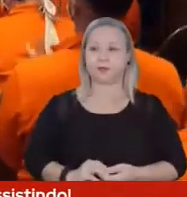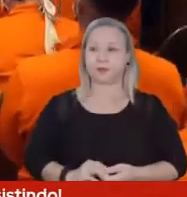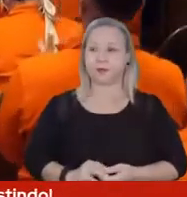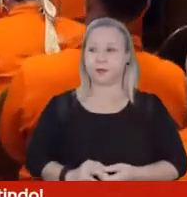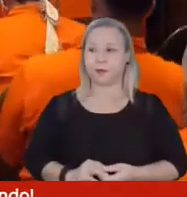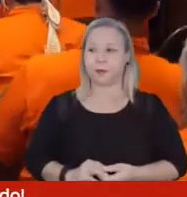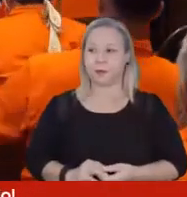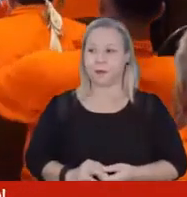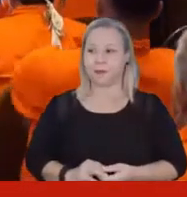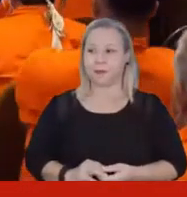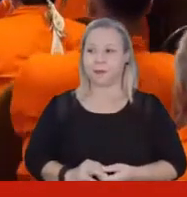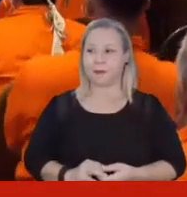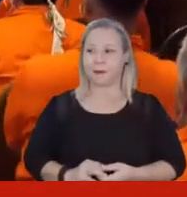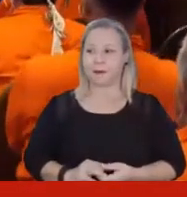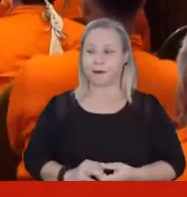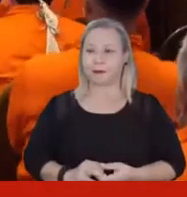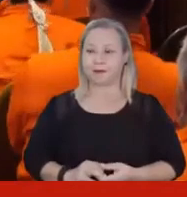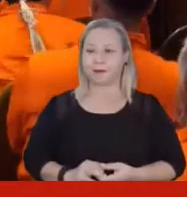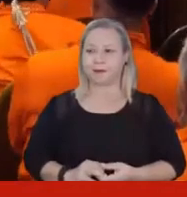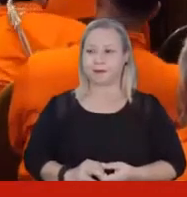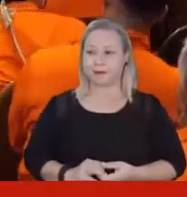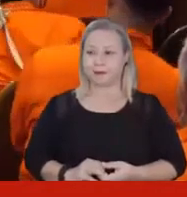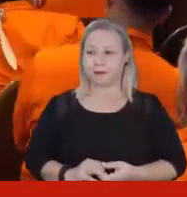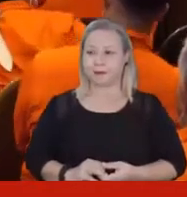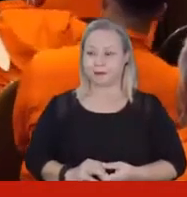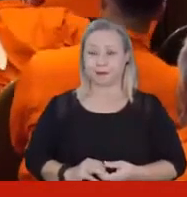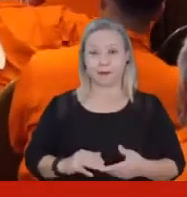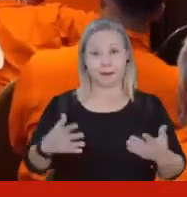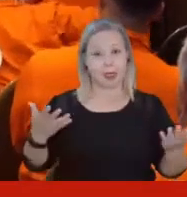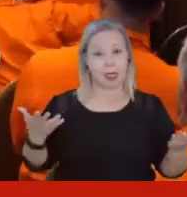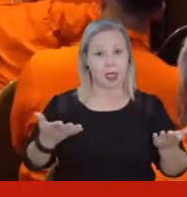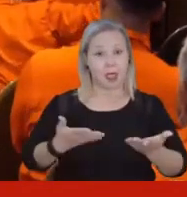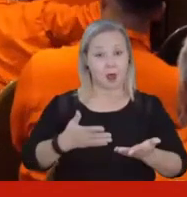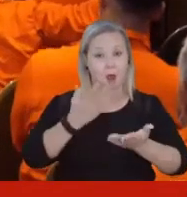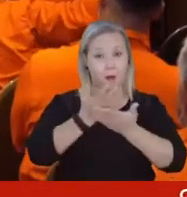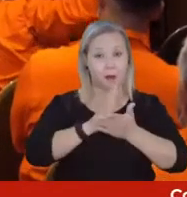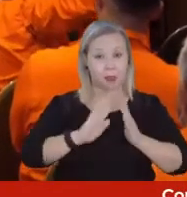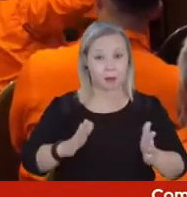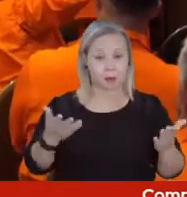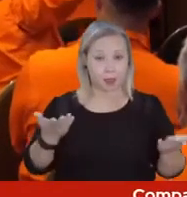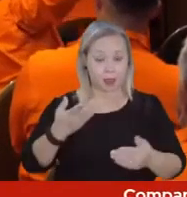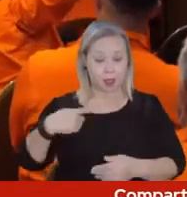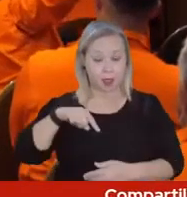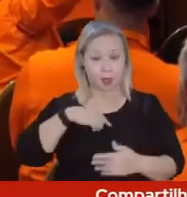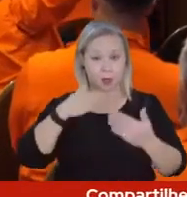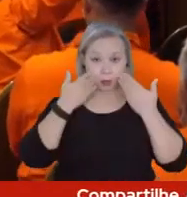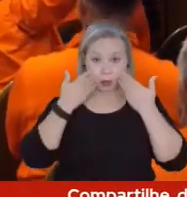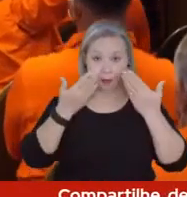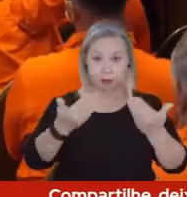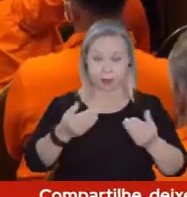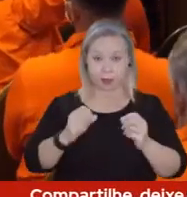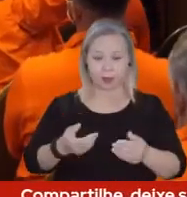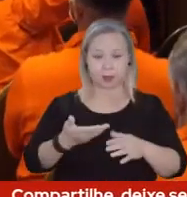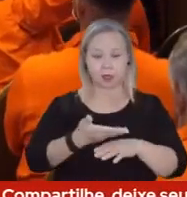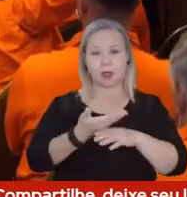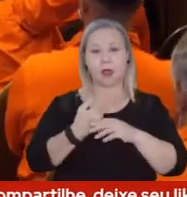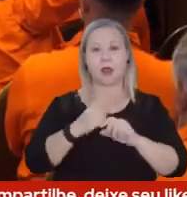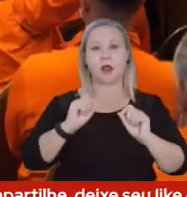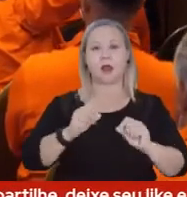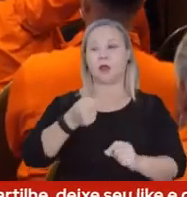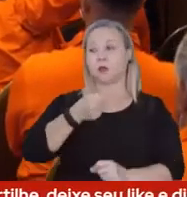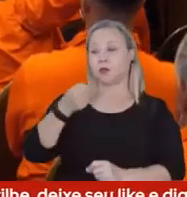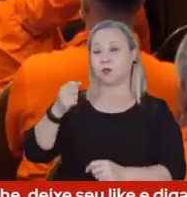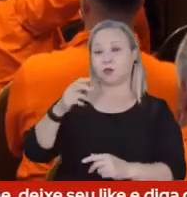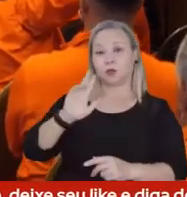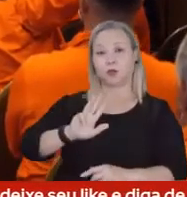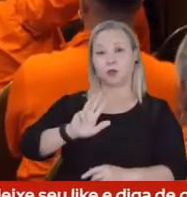Muito bem. Agora, para encerrar aqui as nossas apresentações, antes de passar ao presidente Lula, eu quero chamar aquele